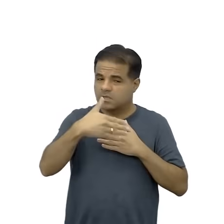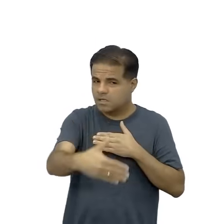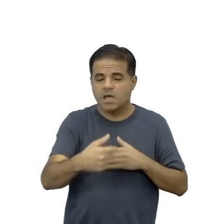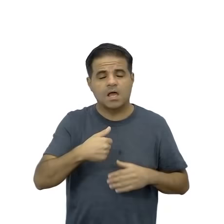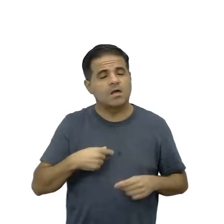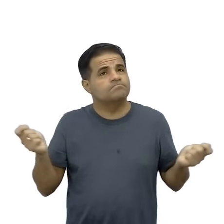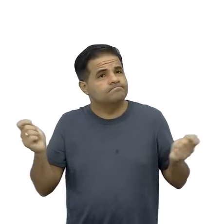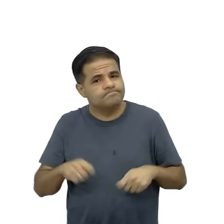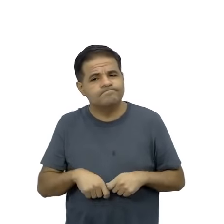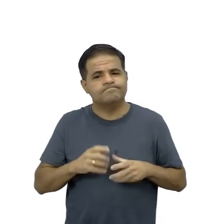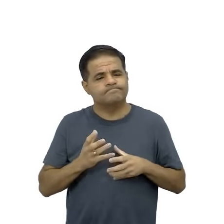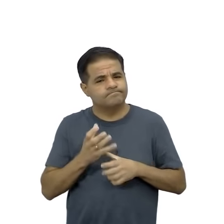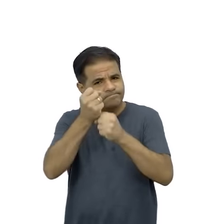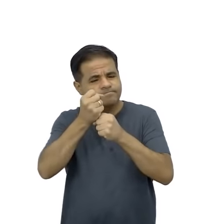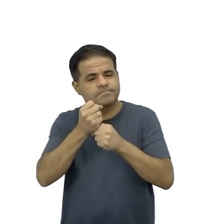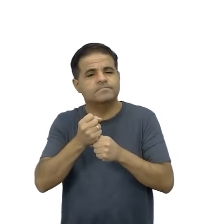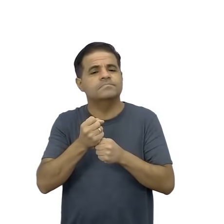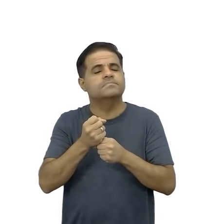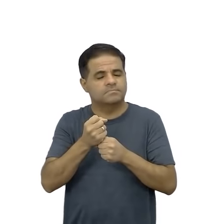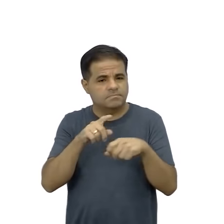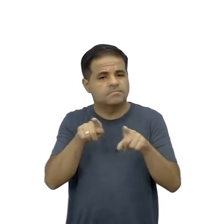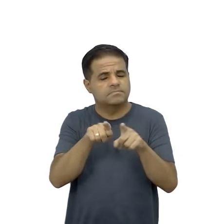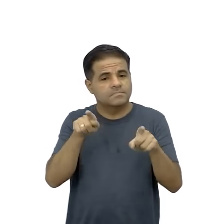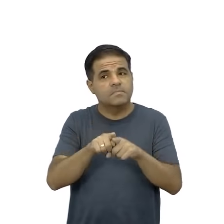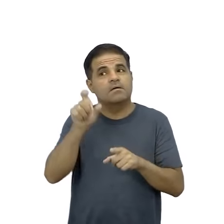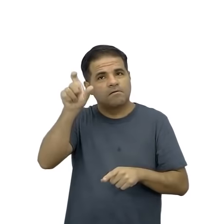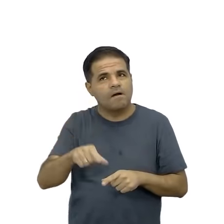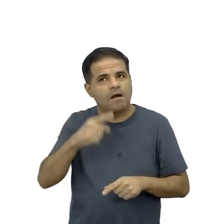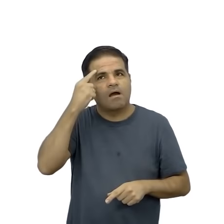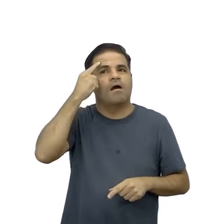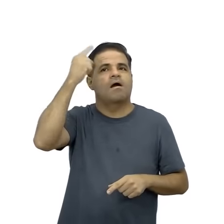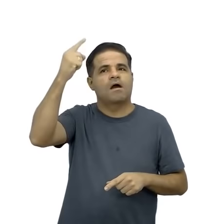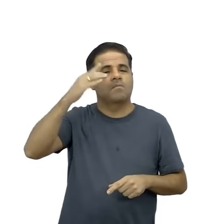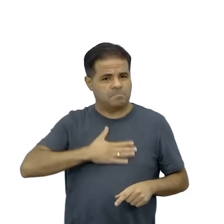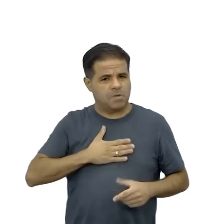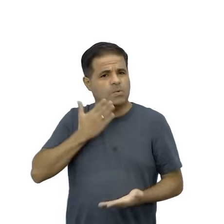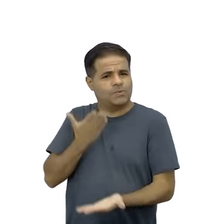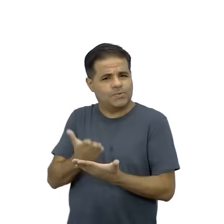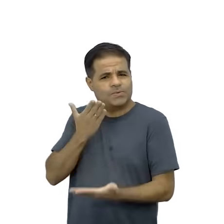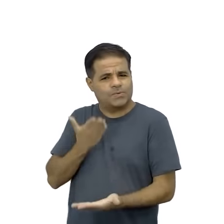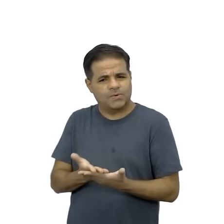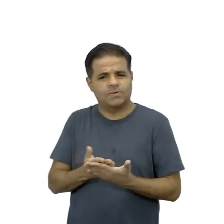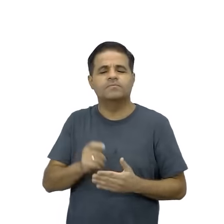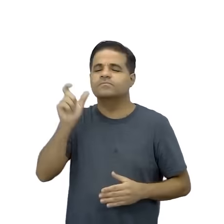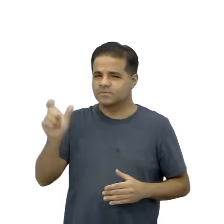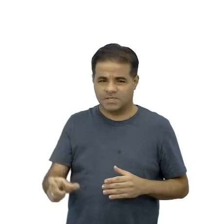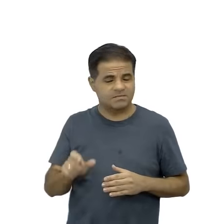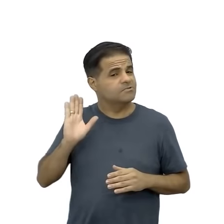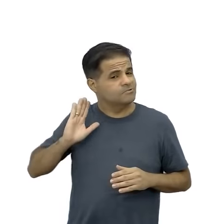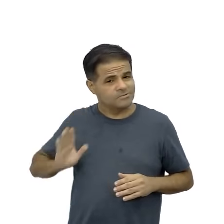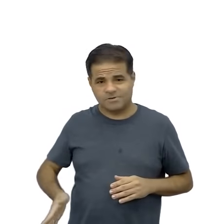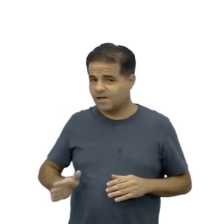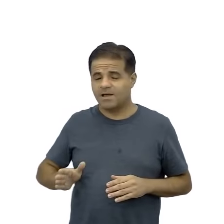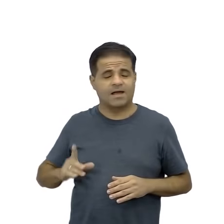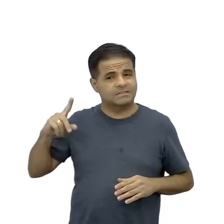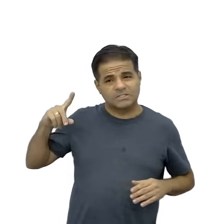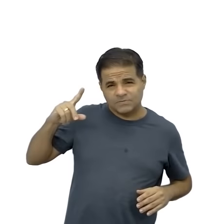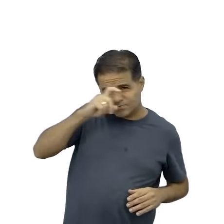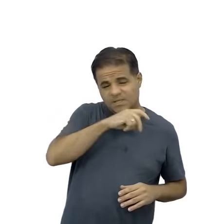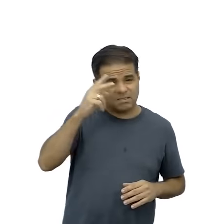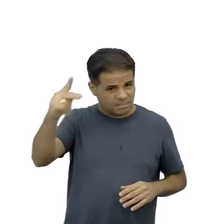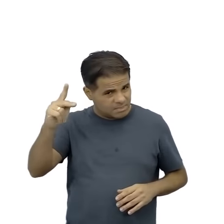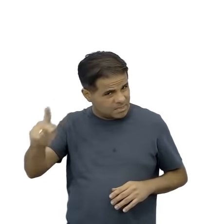eu fortificar, fortalecer aquela minha ideia já de que meu estudante, eu já sei basicamente aquela